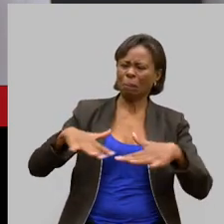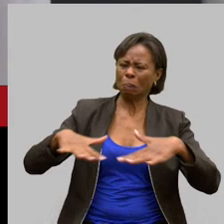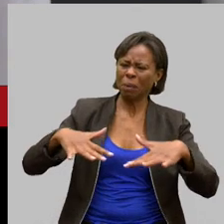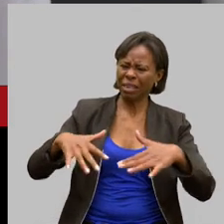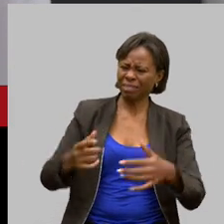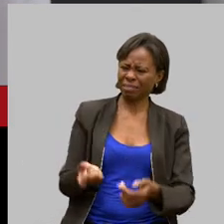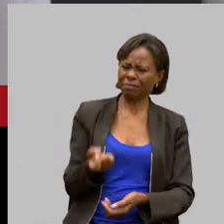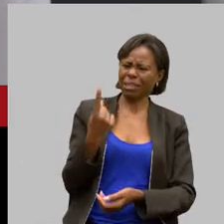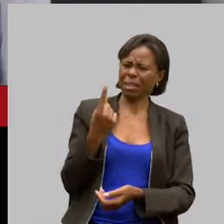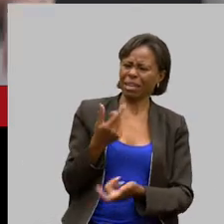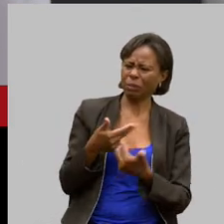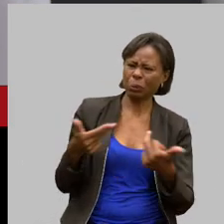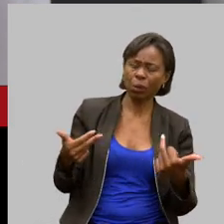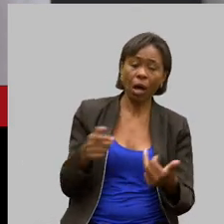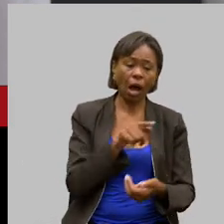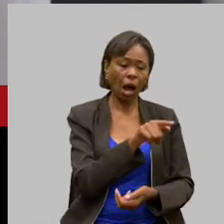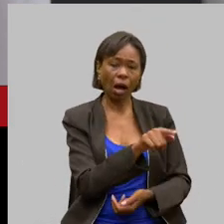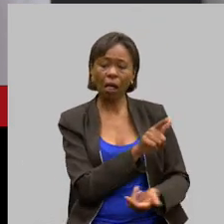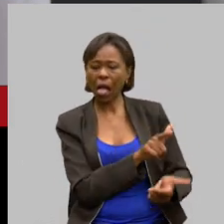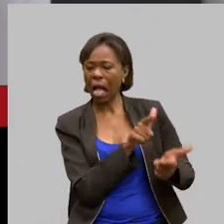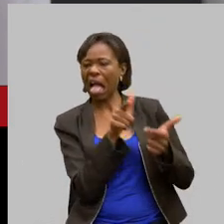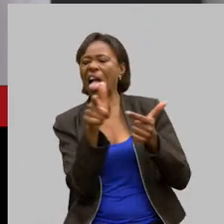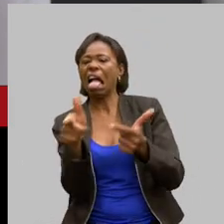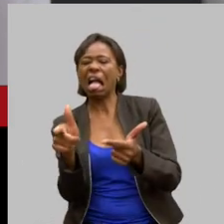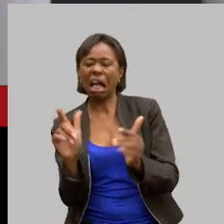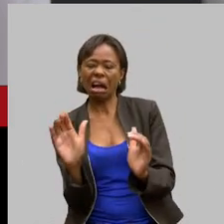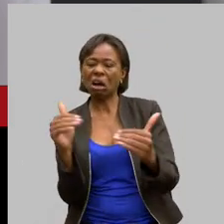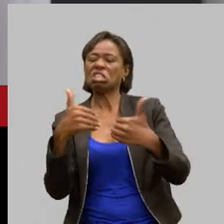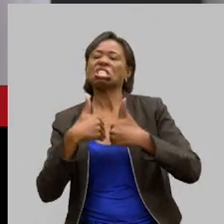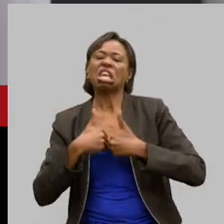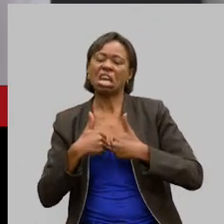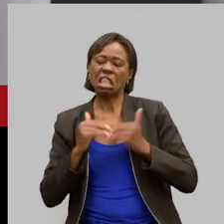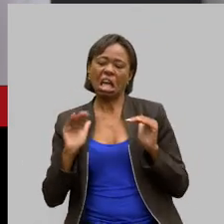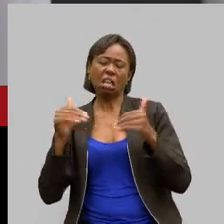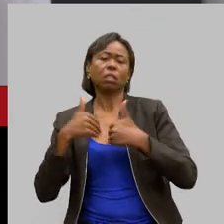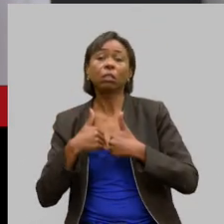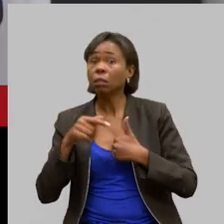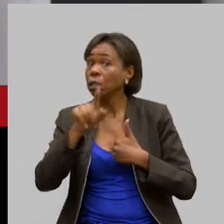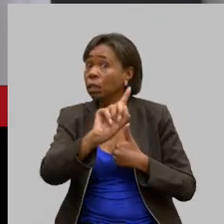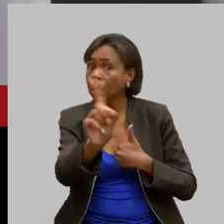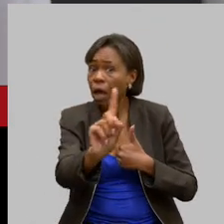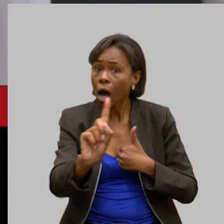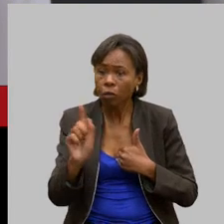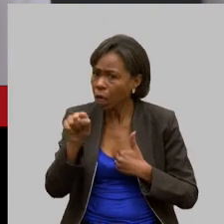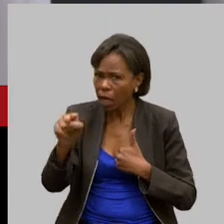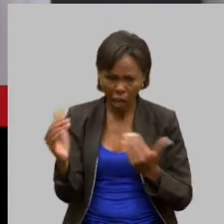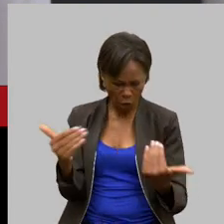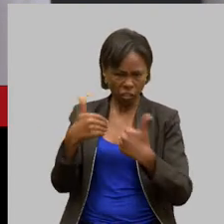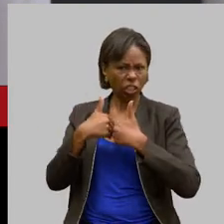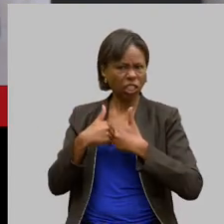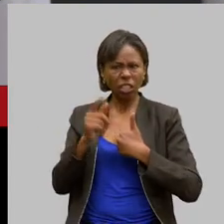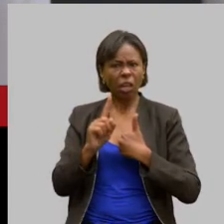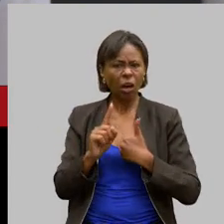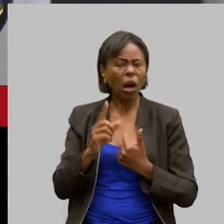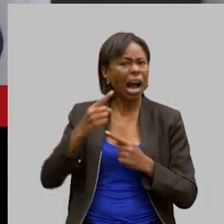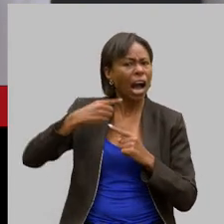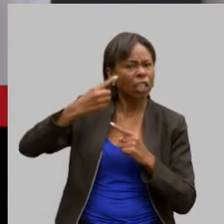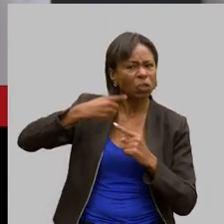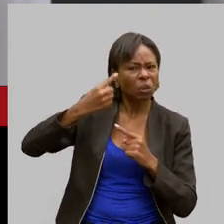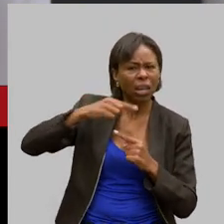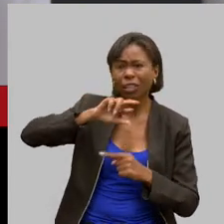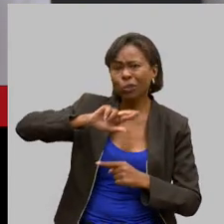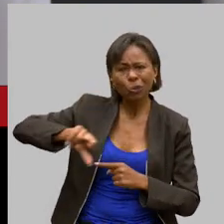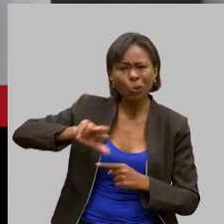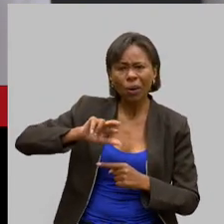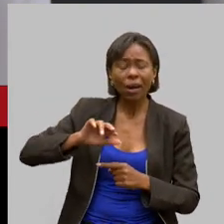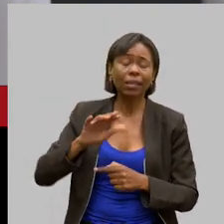para ofender aquela pessoa ele é autista ele não é autista o autista não é advogado não é